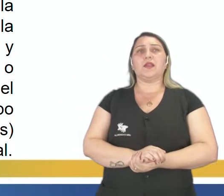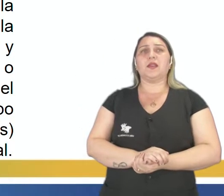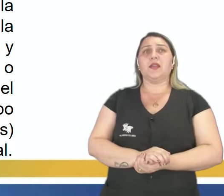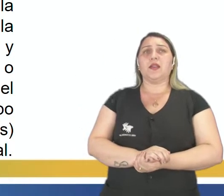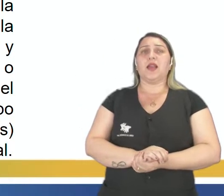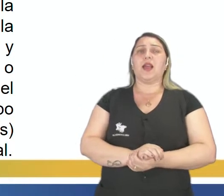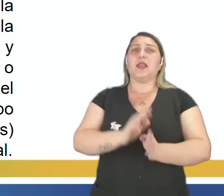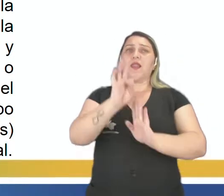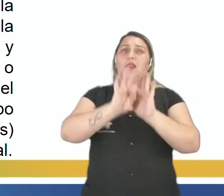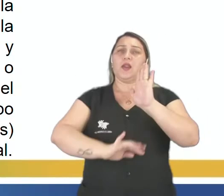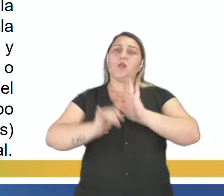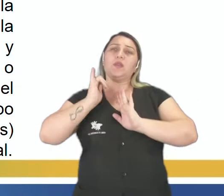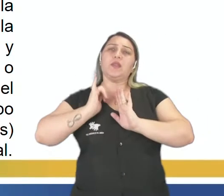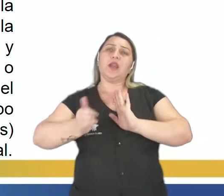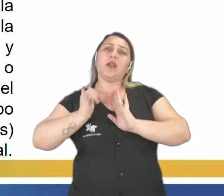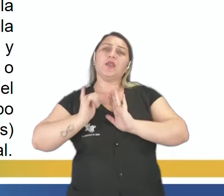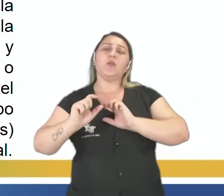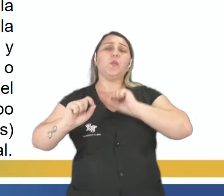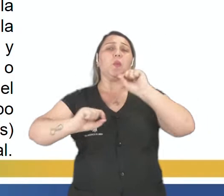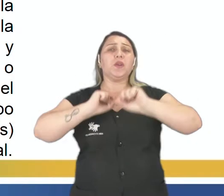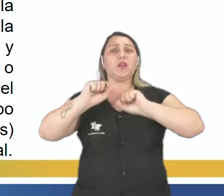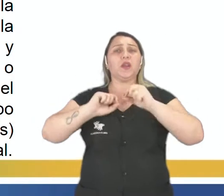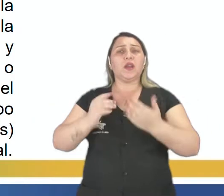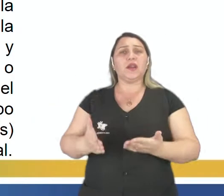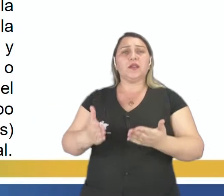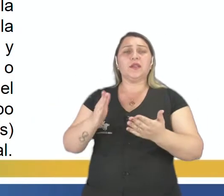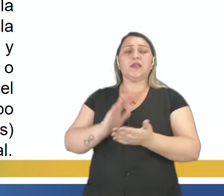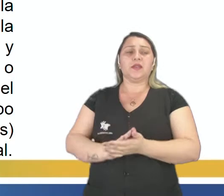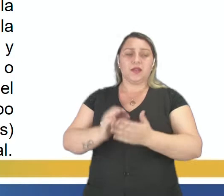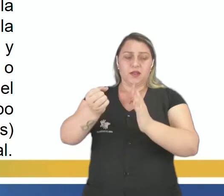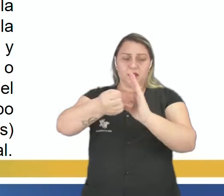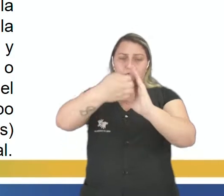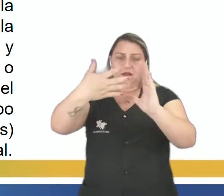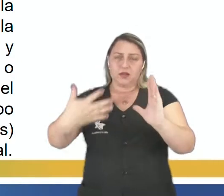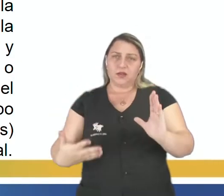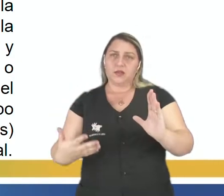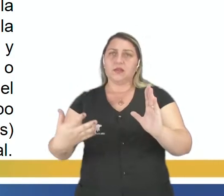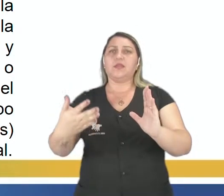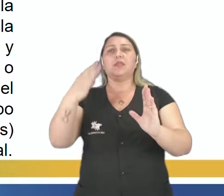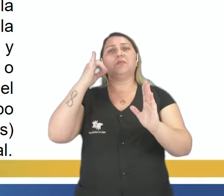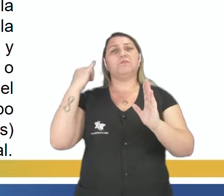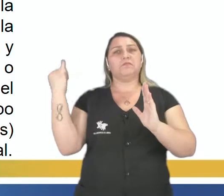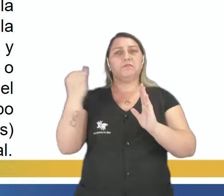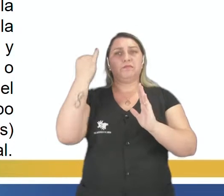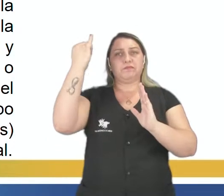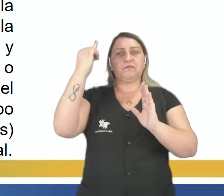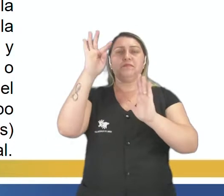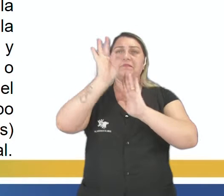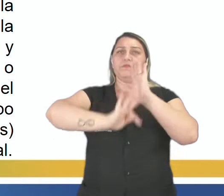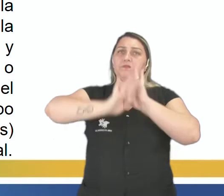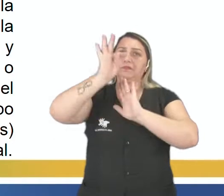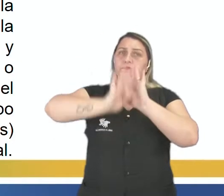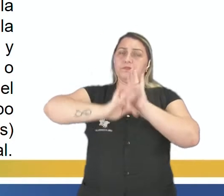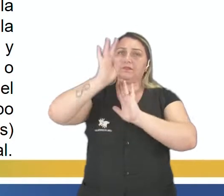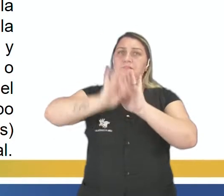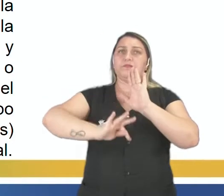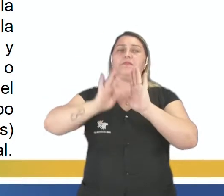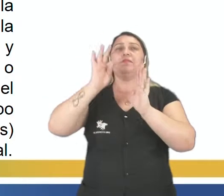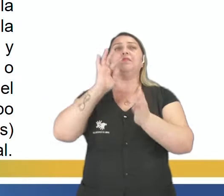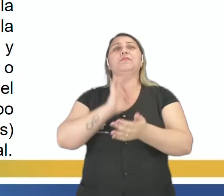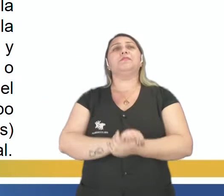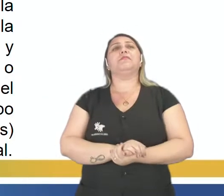Texto narrativo. ¿Qué es el texto narrativo? La característica fundamental del texto narrativo es